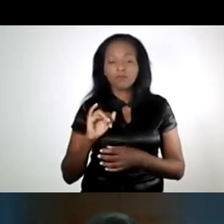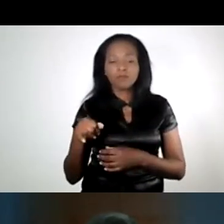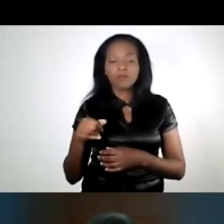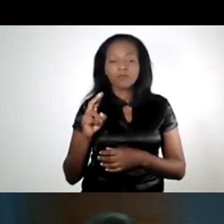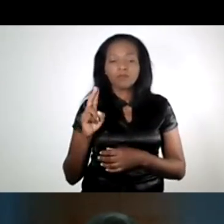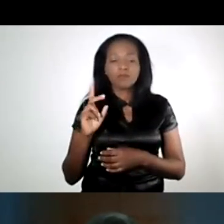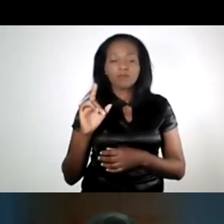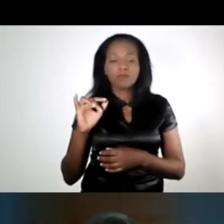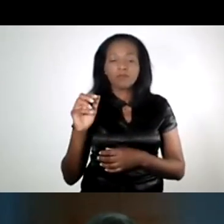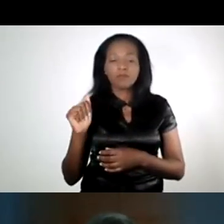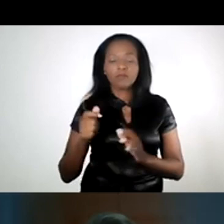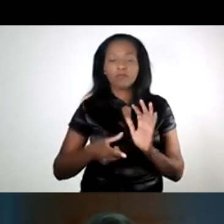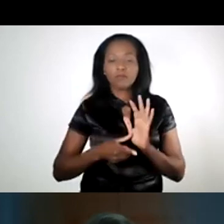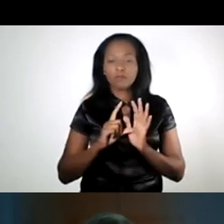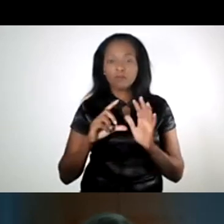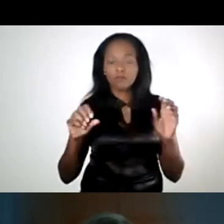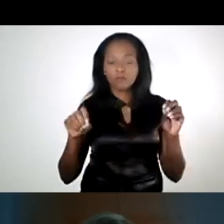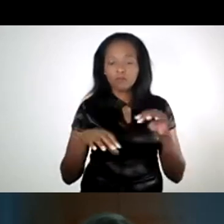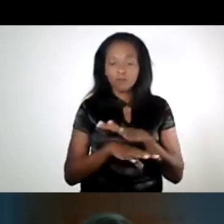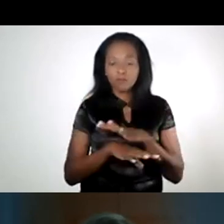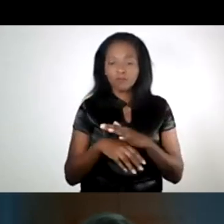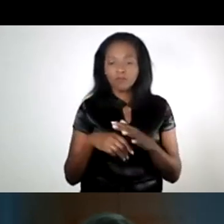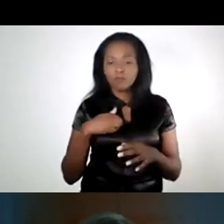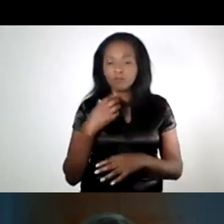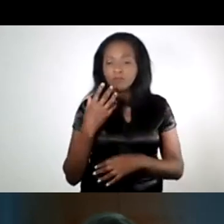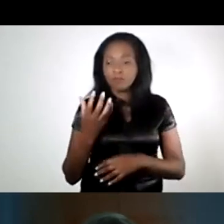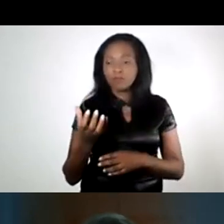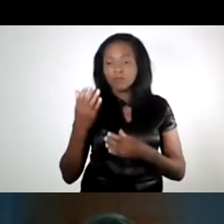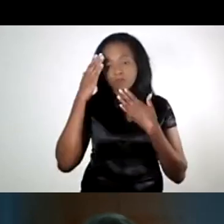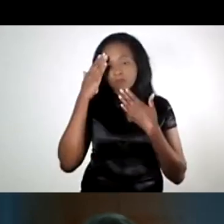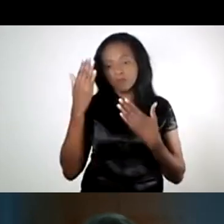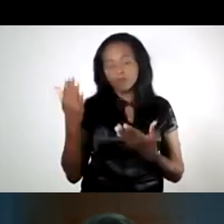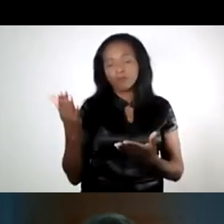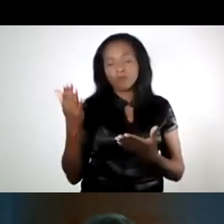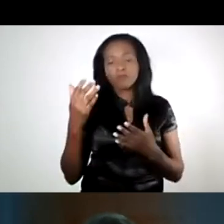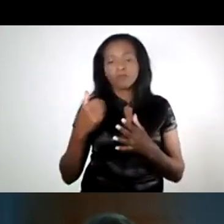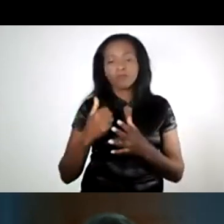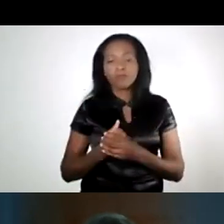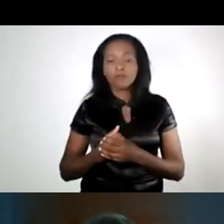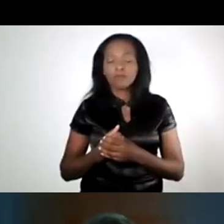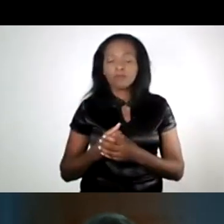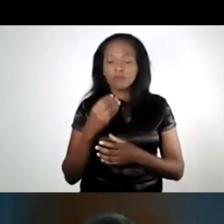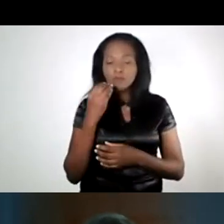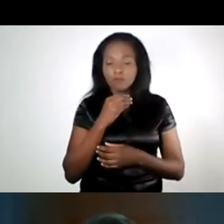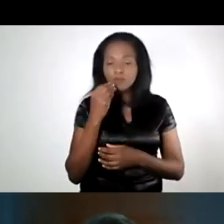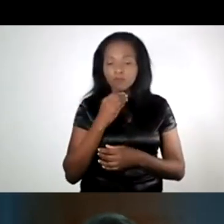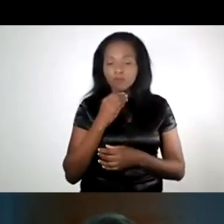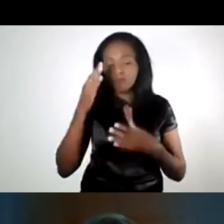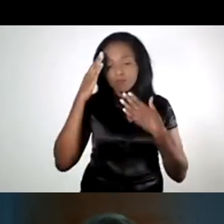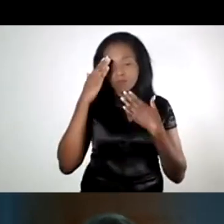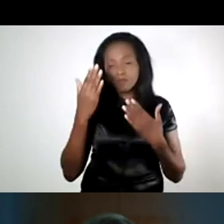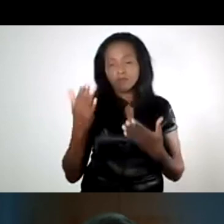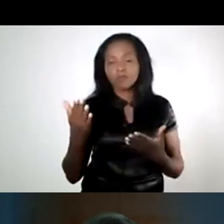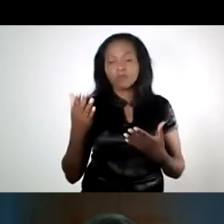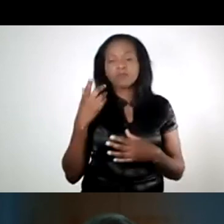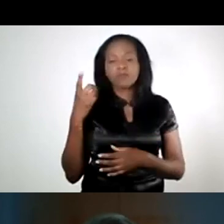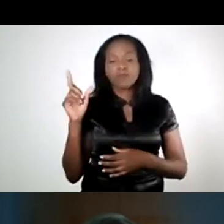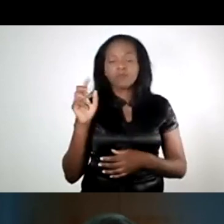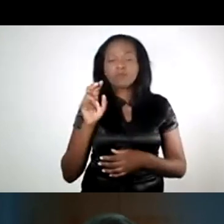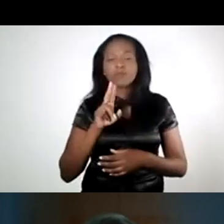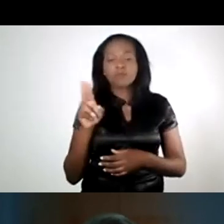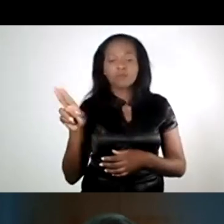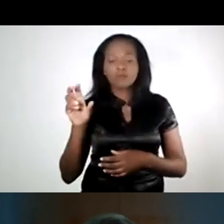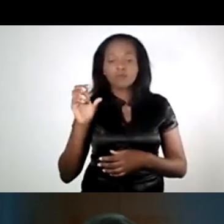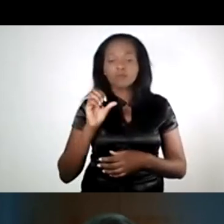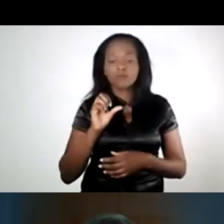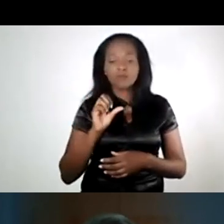de vocês encerrarem, eu queria agradecer, né, aproveitar essa deixa, para agradecer de novo em nome da Expo